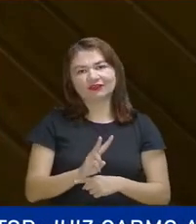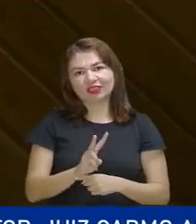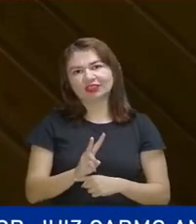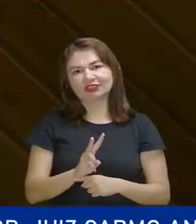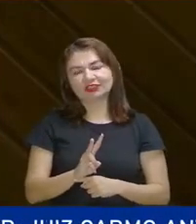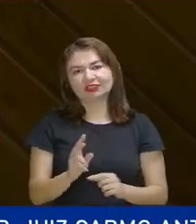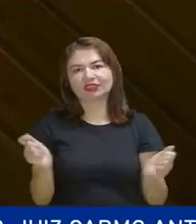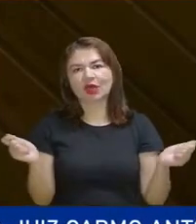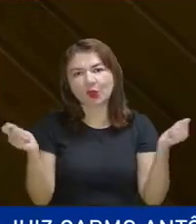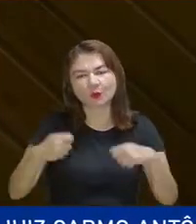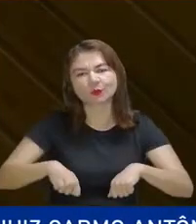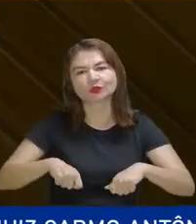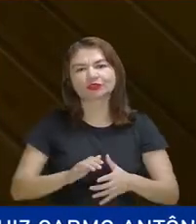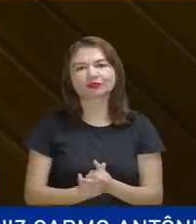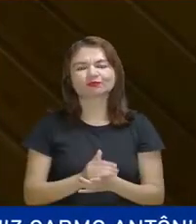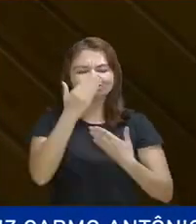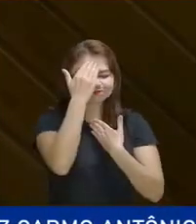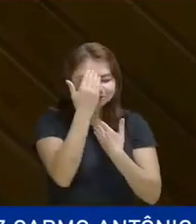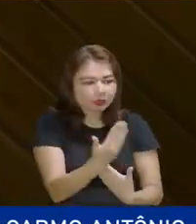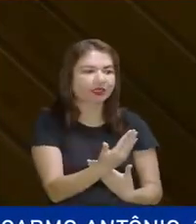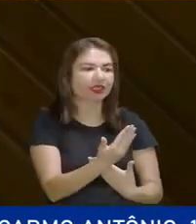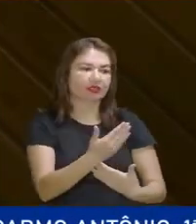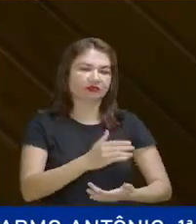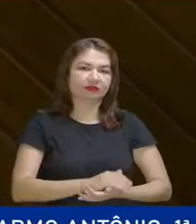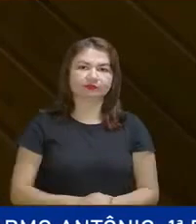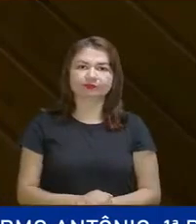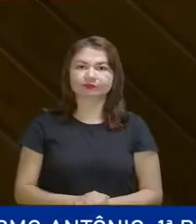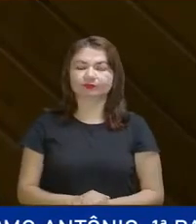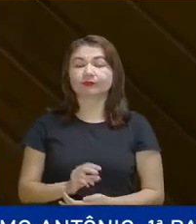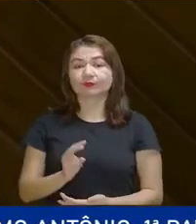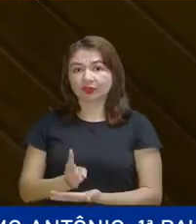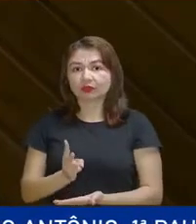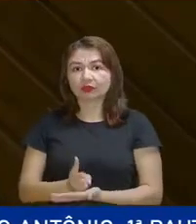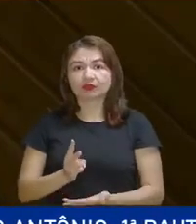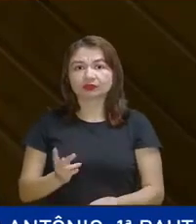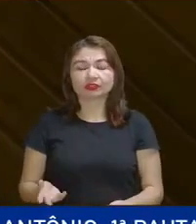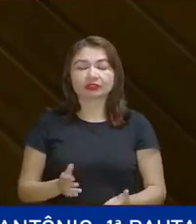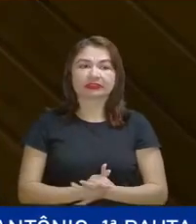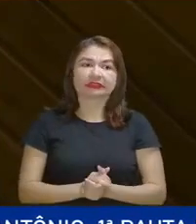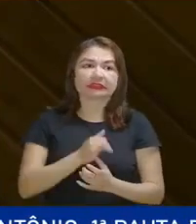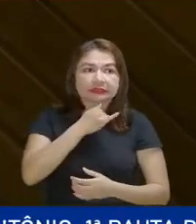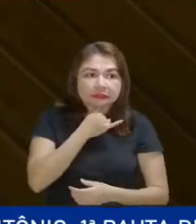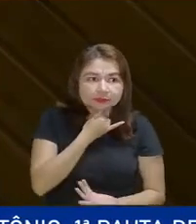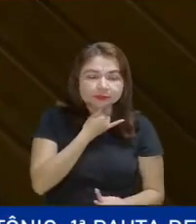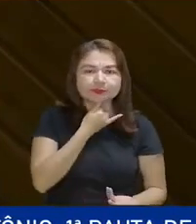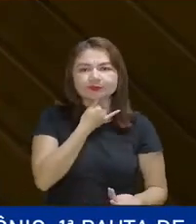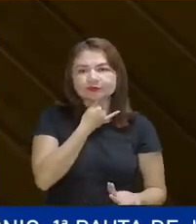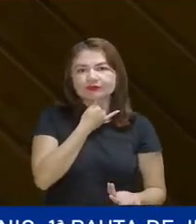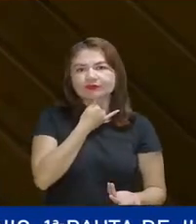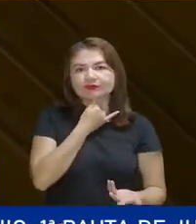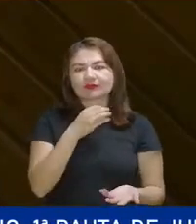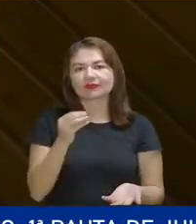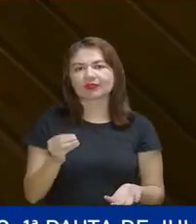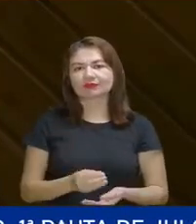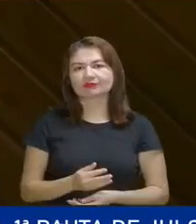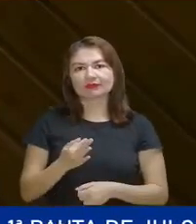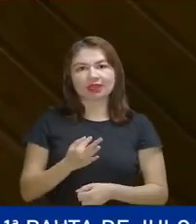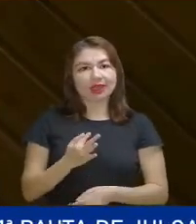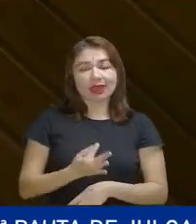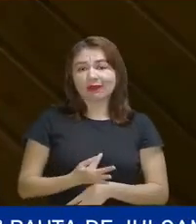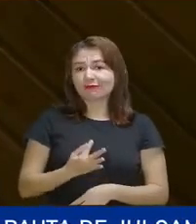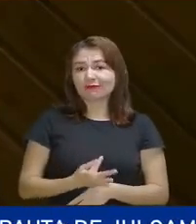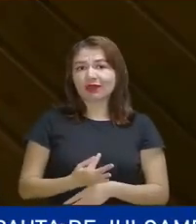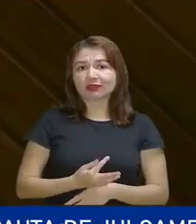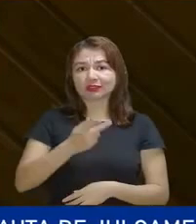Continuando, Excelência, também nesse mesmo âmbito, lamentar lamentar a ausência da parte